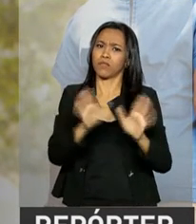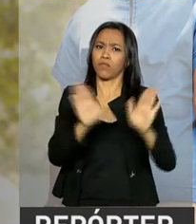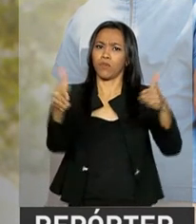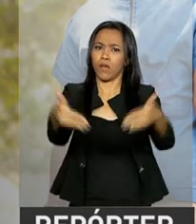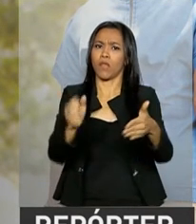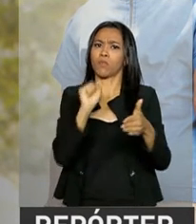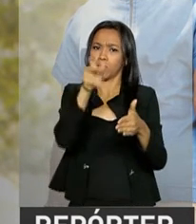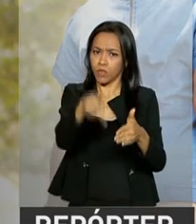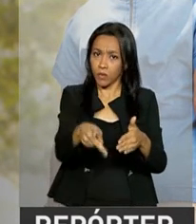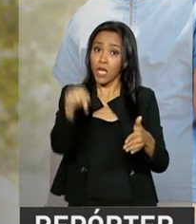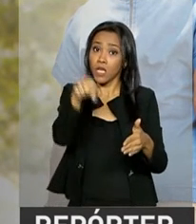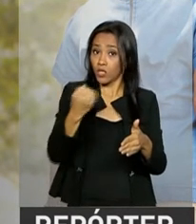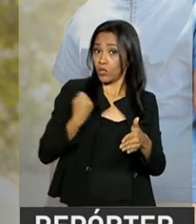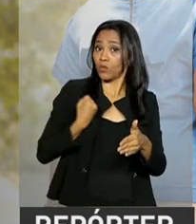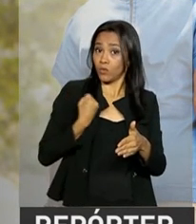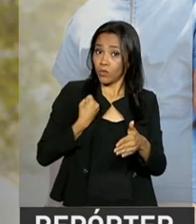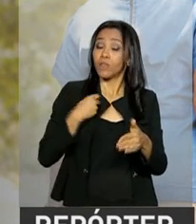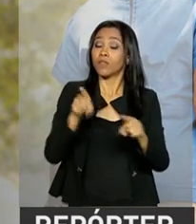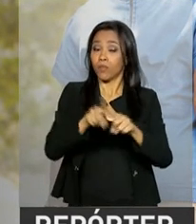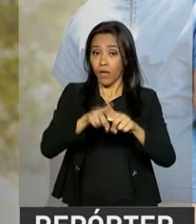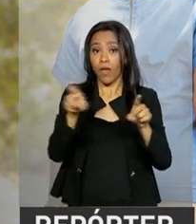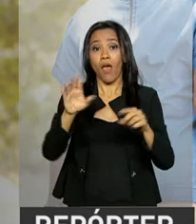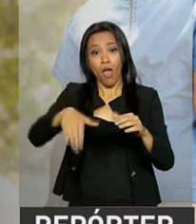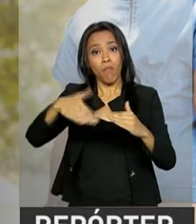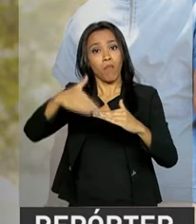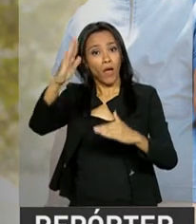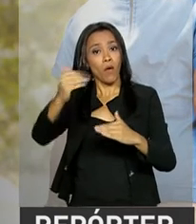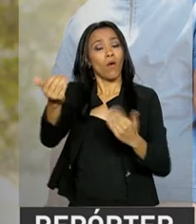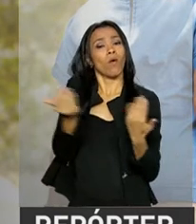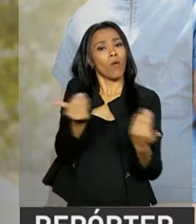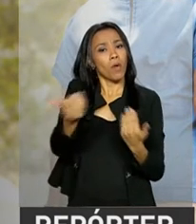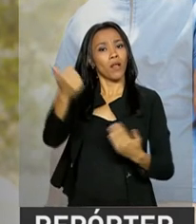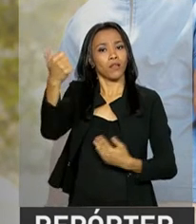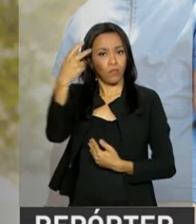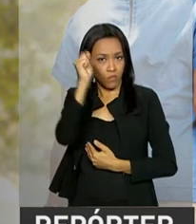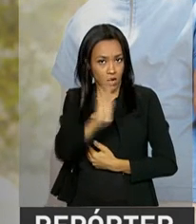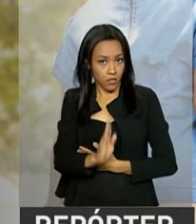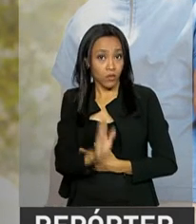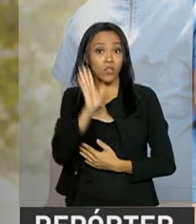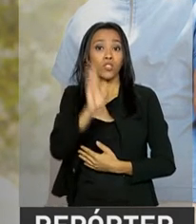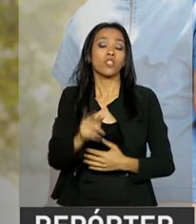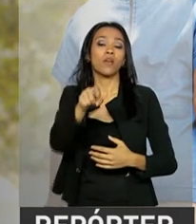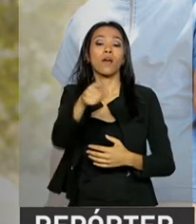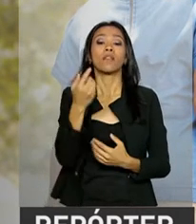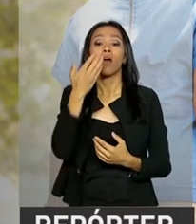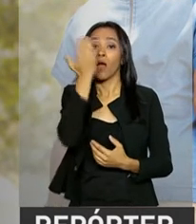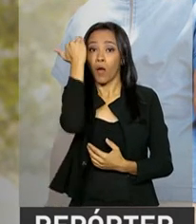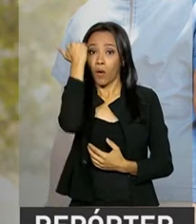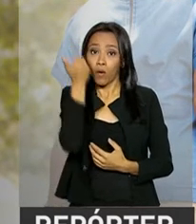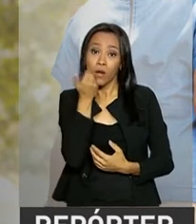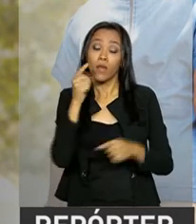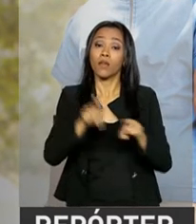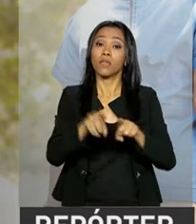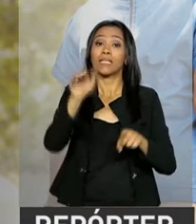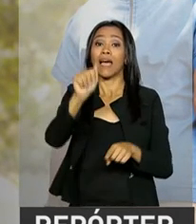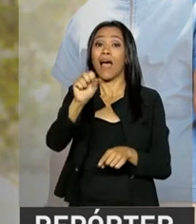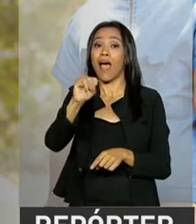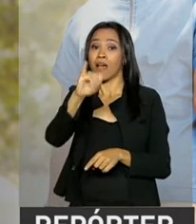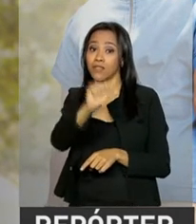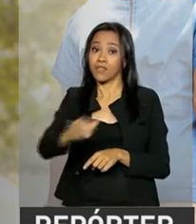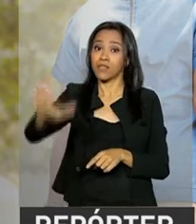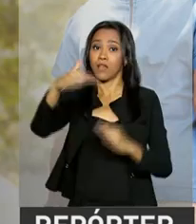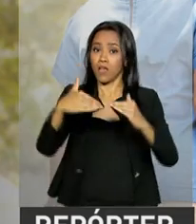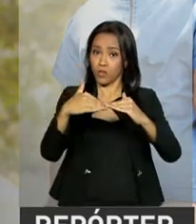dos cidadãos, este número também é maior do que no Brasil. Já na Ásia, na Coreia do Sul, a idade para se aposentar é